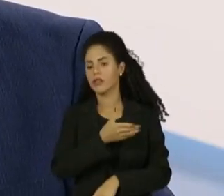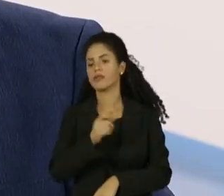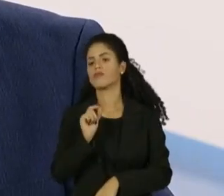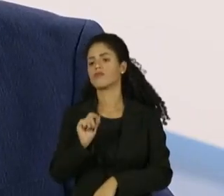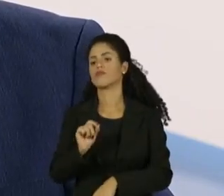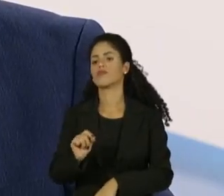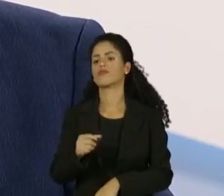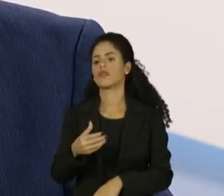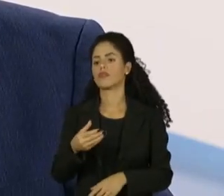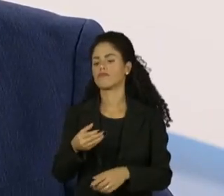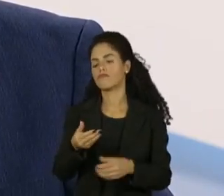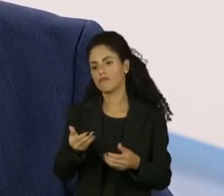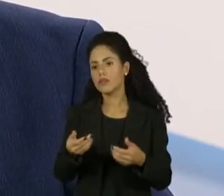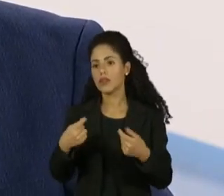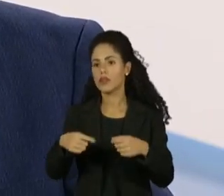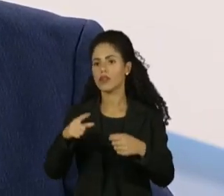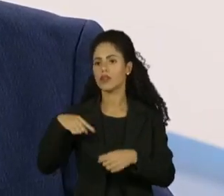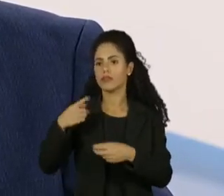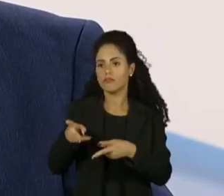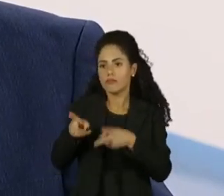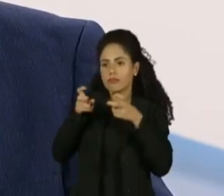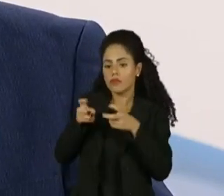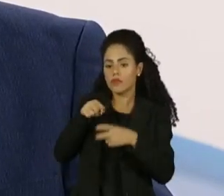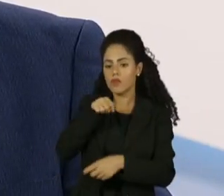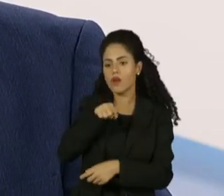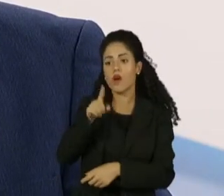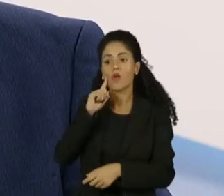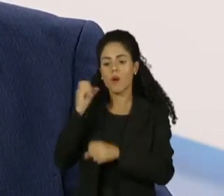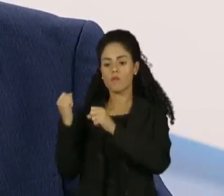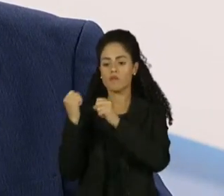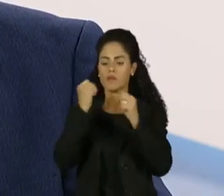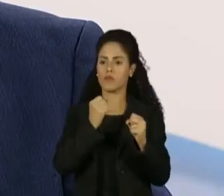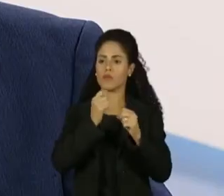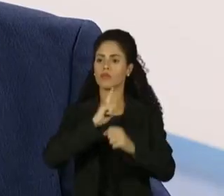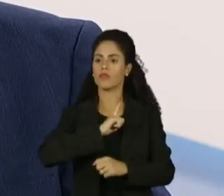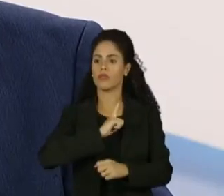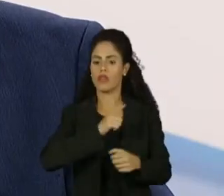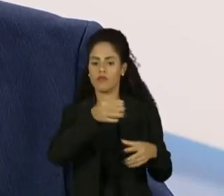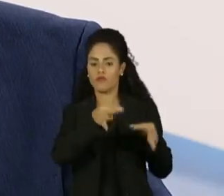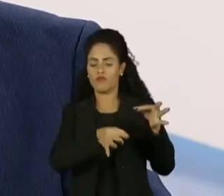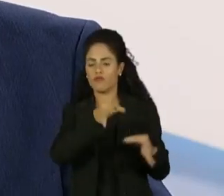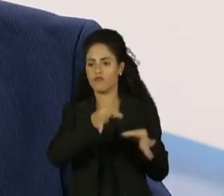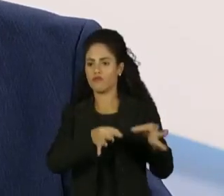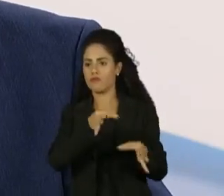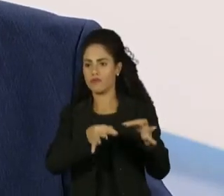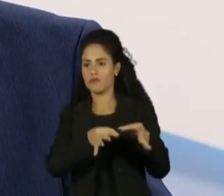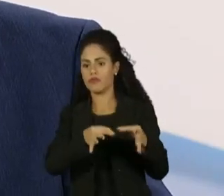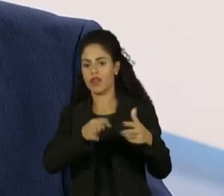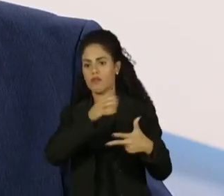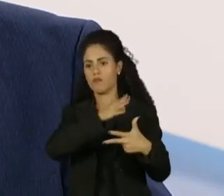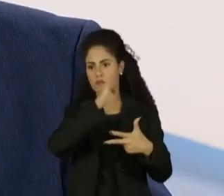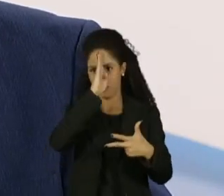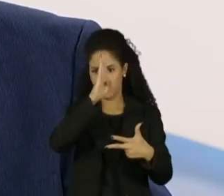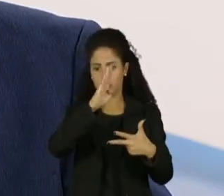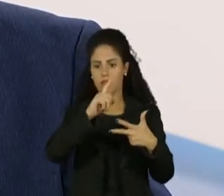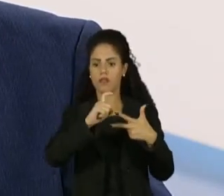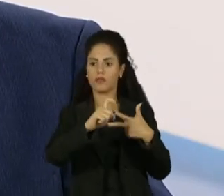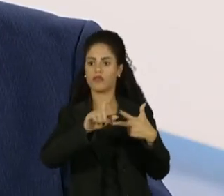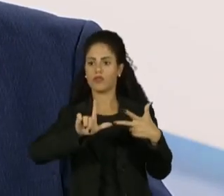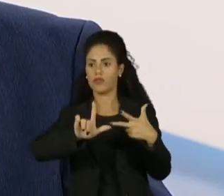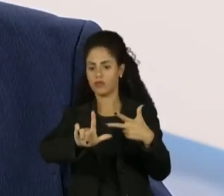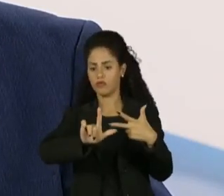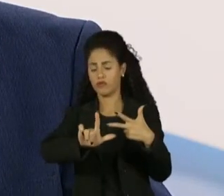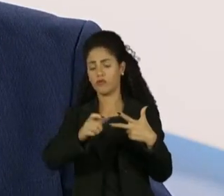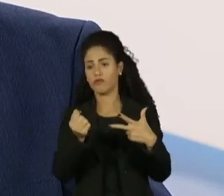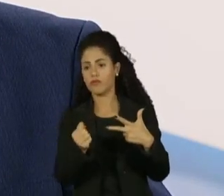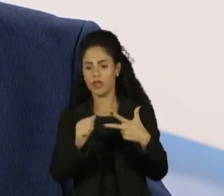deixou de ter nitidez. Nós estamos vendo a hipertrofia de um poder que é o judiciário em cima do legislativo e até do executivo. No